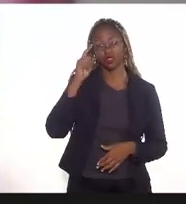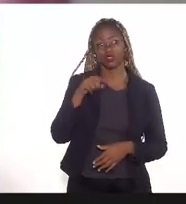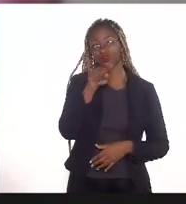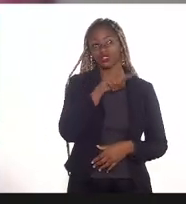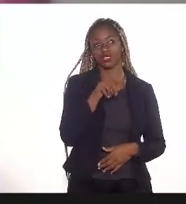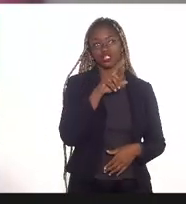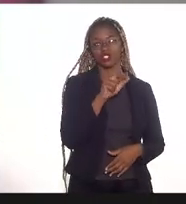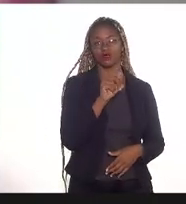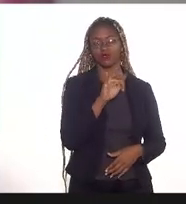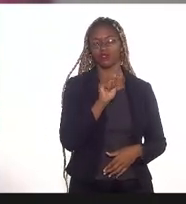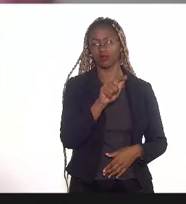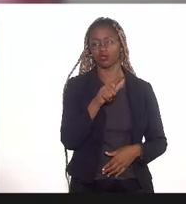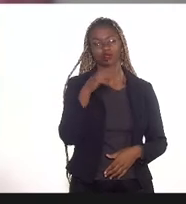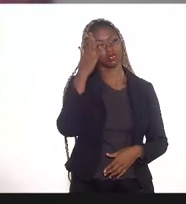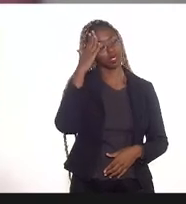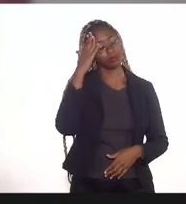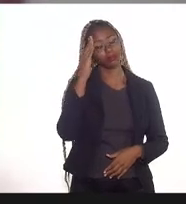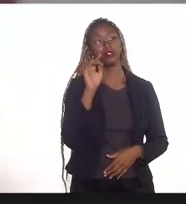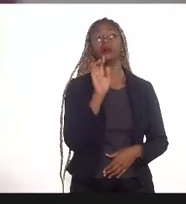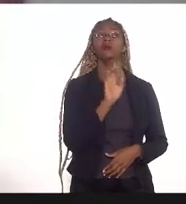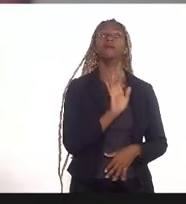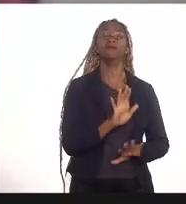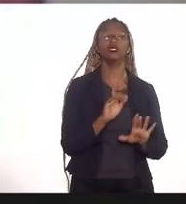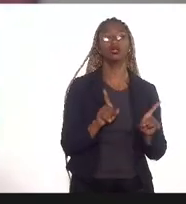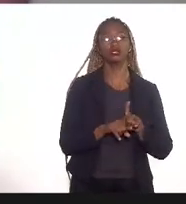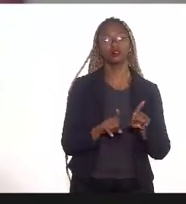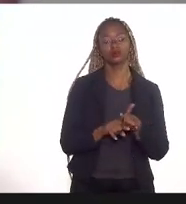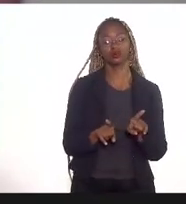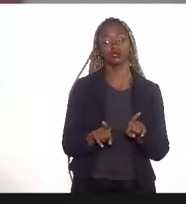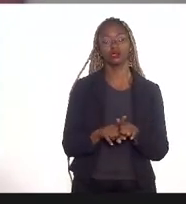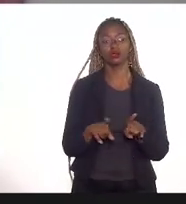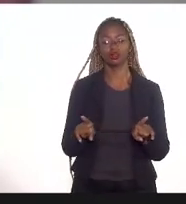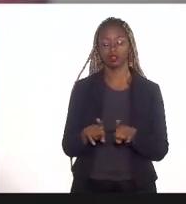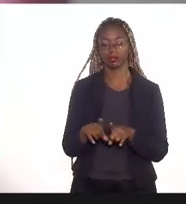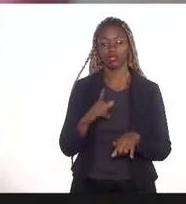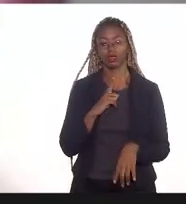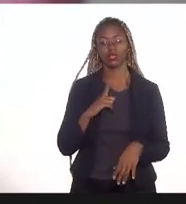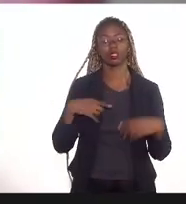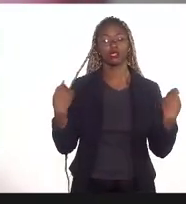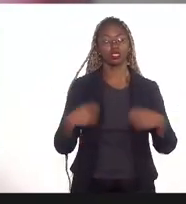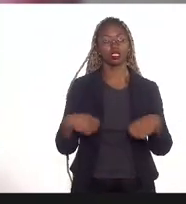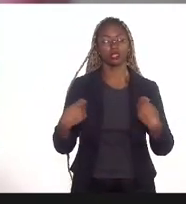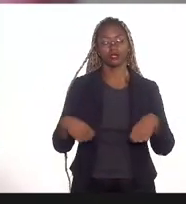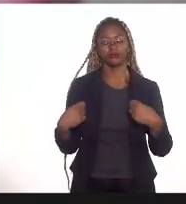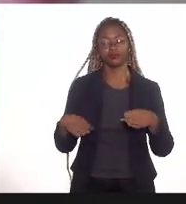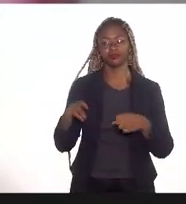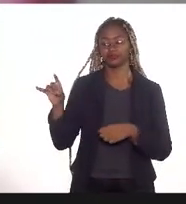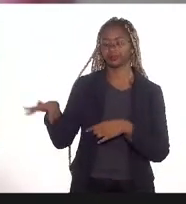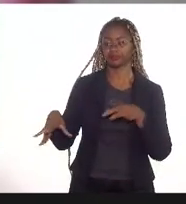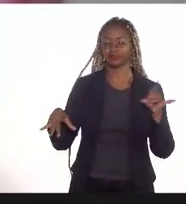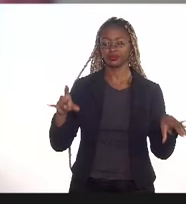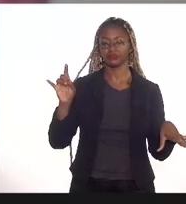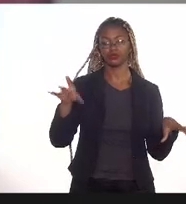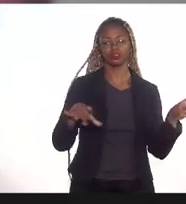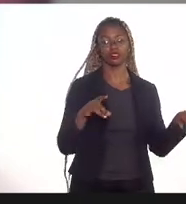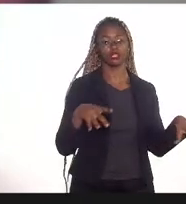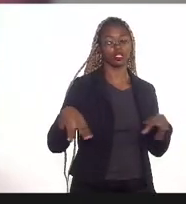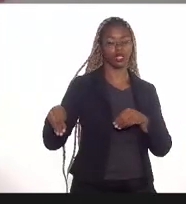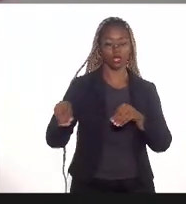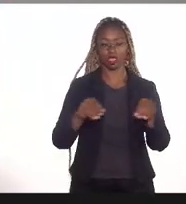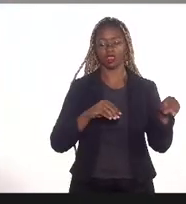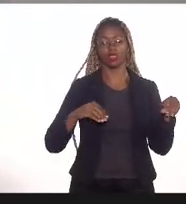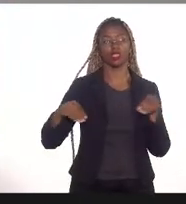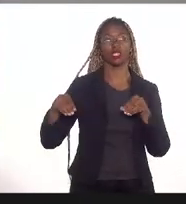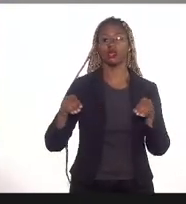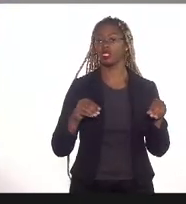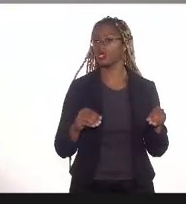tem conhecimento, mas teve um grande contencioso que houve a necessidade de fazer uma grande desapropriação de terras, né? Ali aquele Porto do